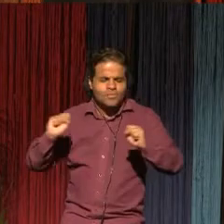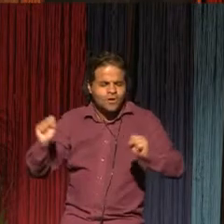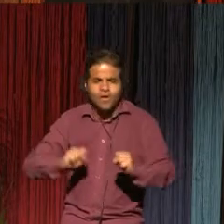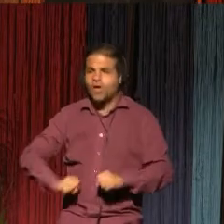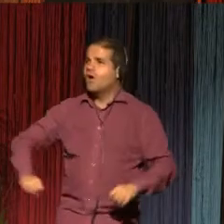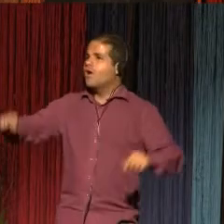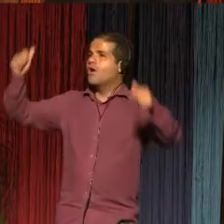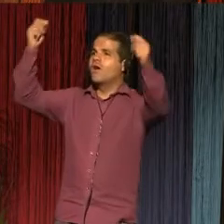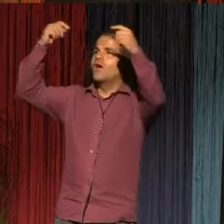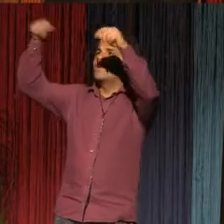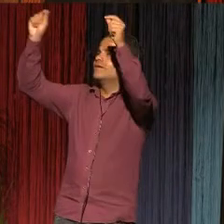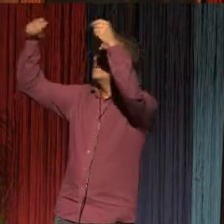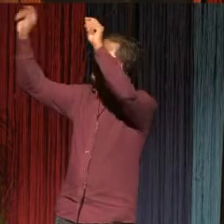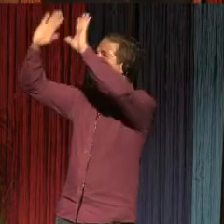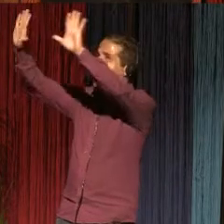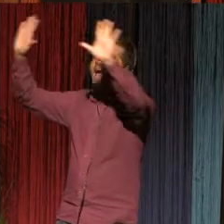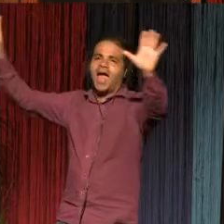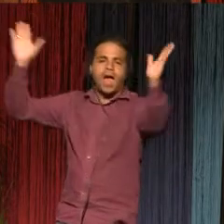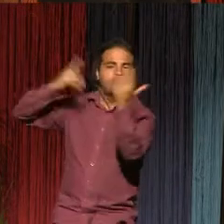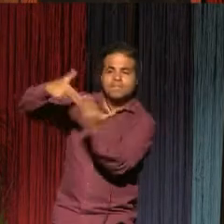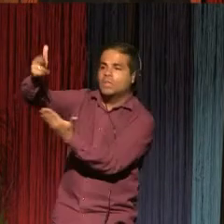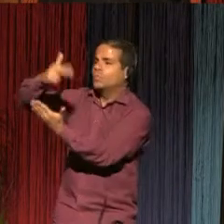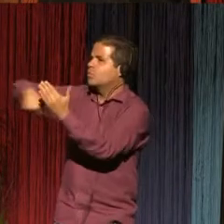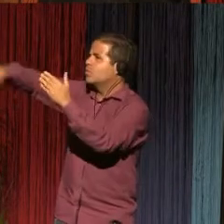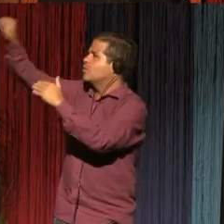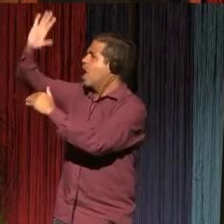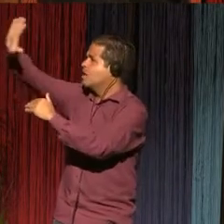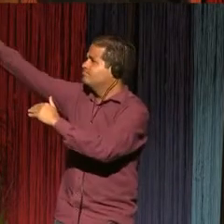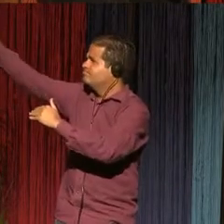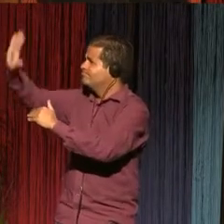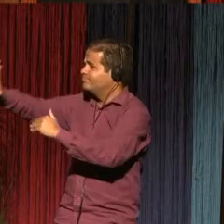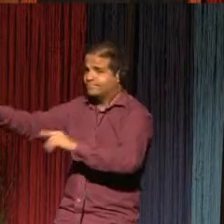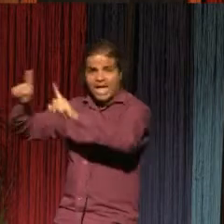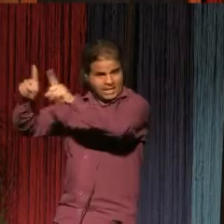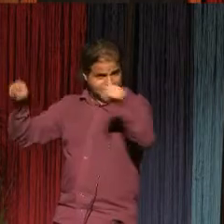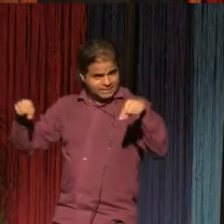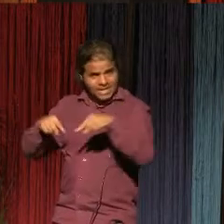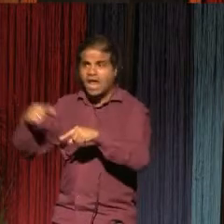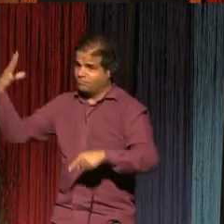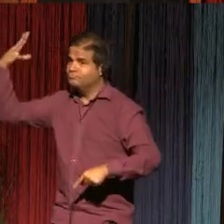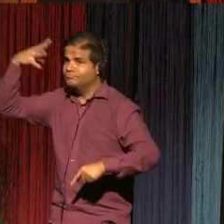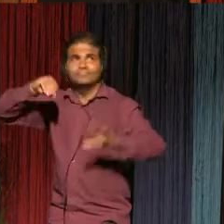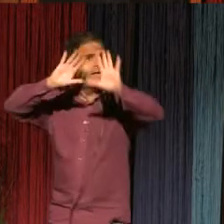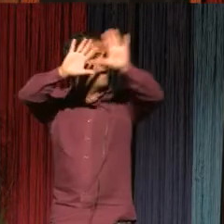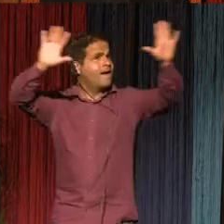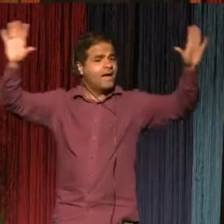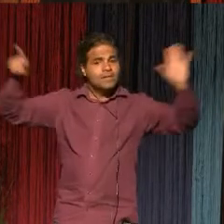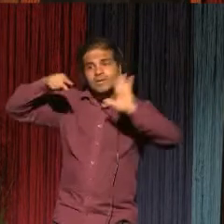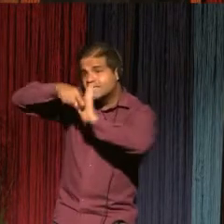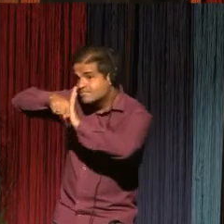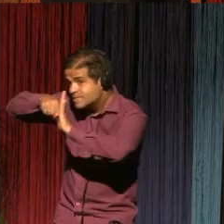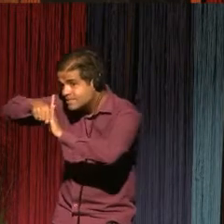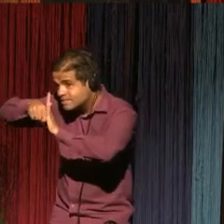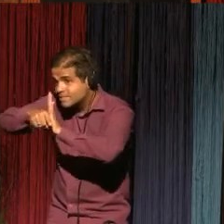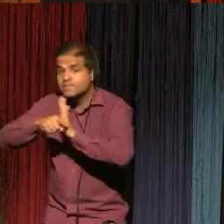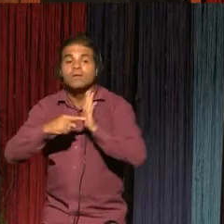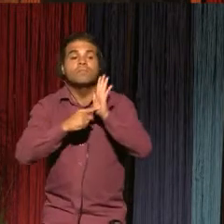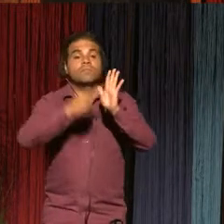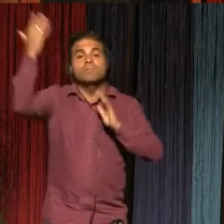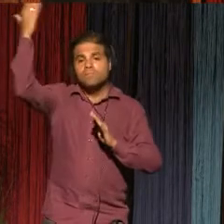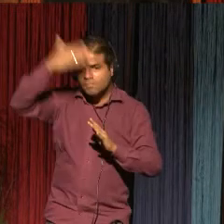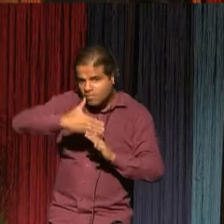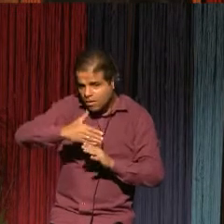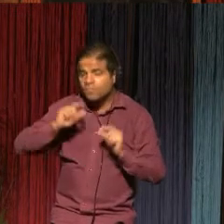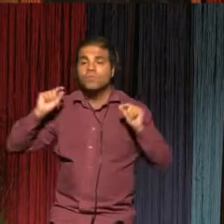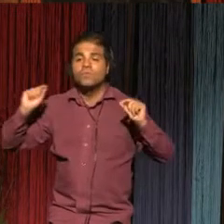as paredes com pôsteres, pinturas. A sala fica linda, mas as pesquisas mostram